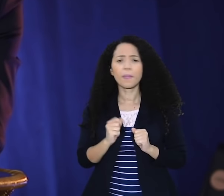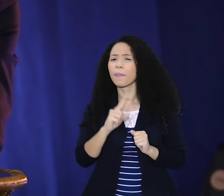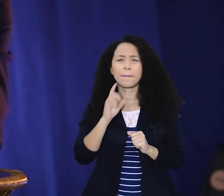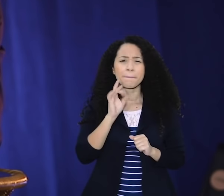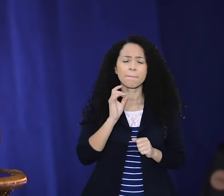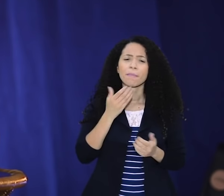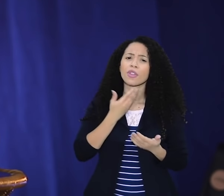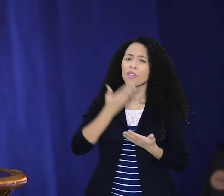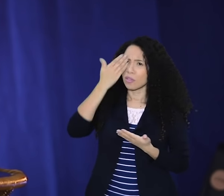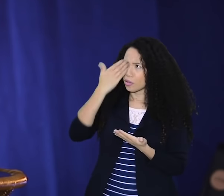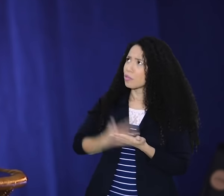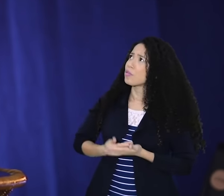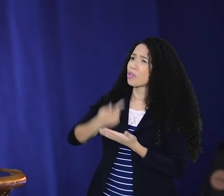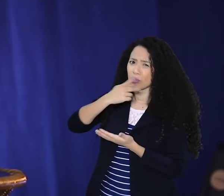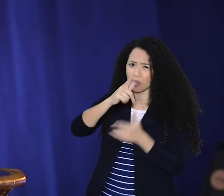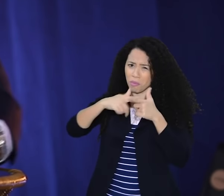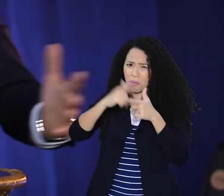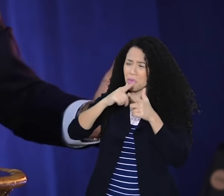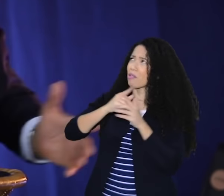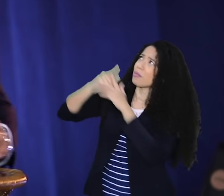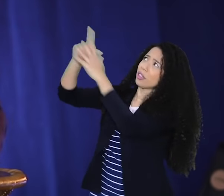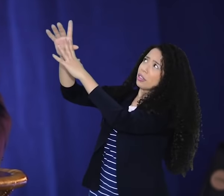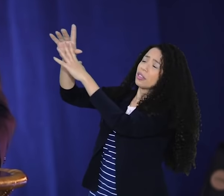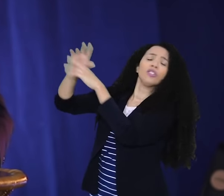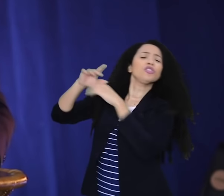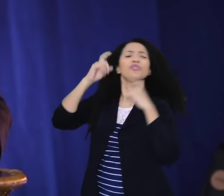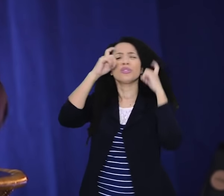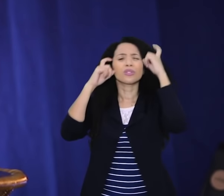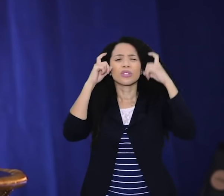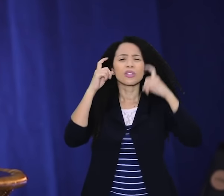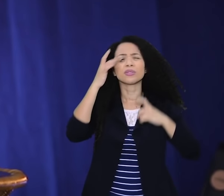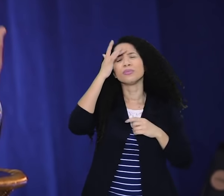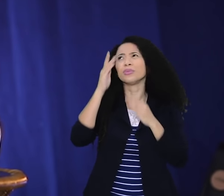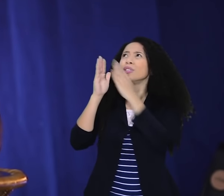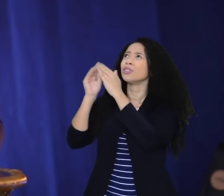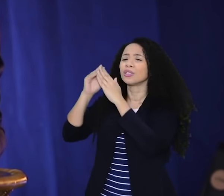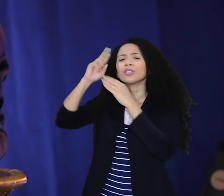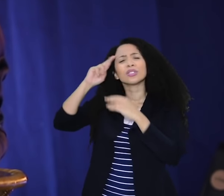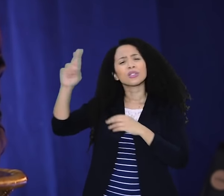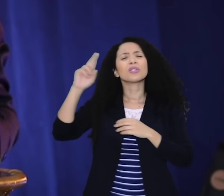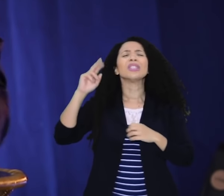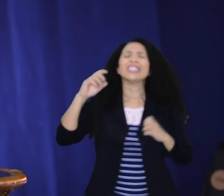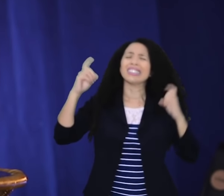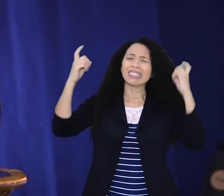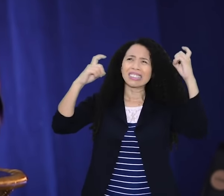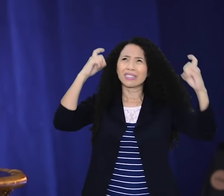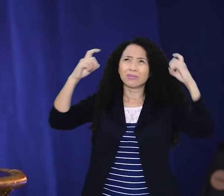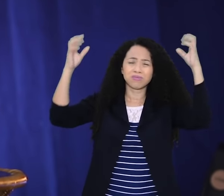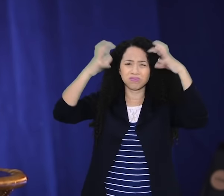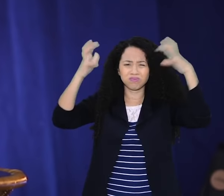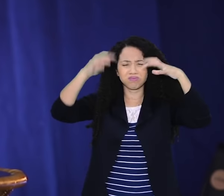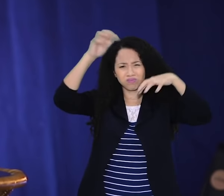na mão dEle suas dificuldades, de pedir, Senhor, essa tempestade já ultrapassa os limites da minha capacidade, eu estou